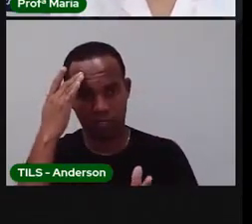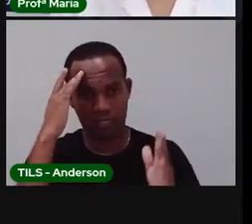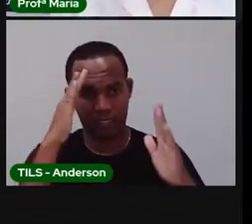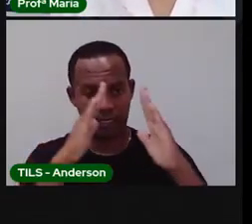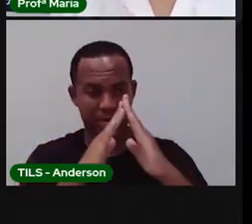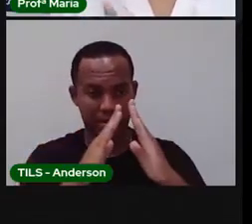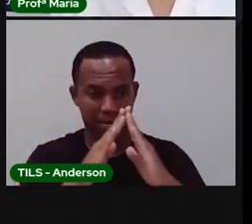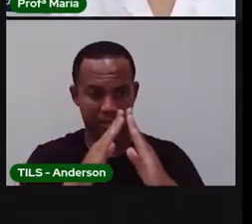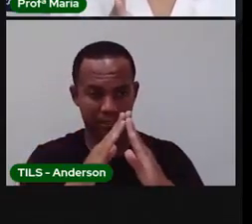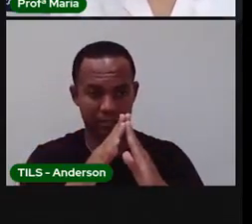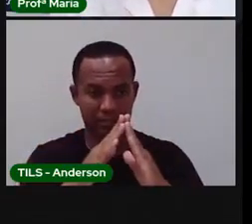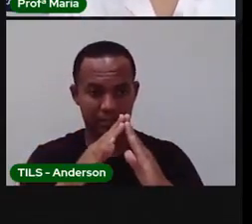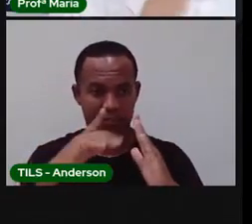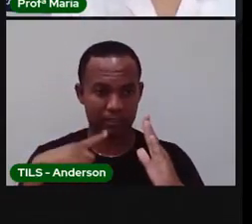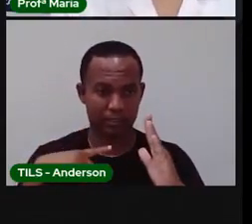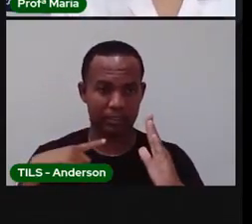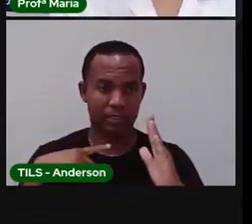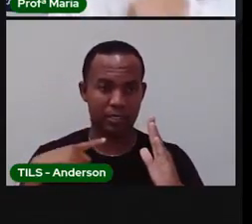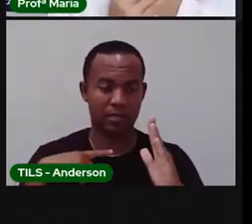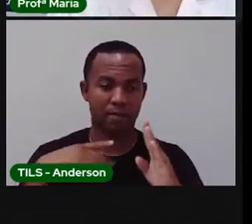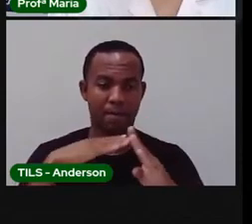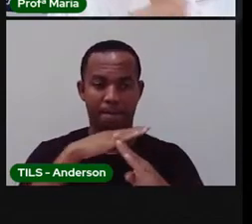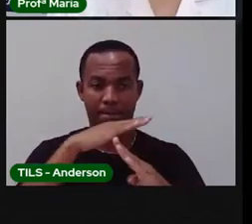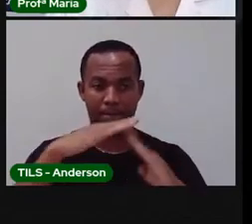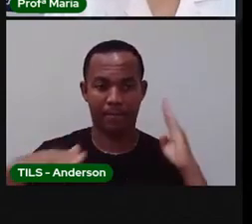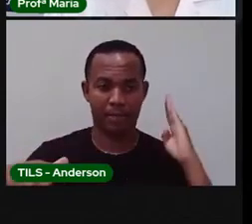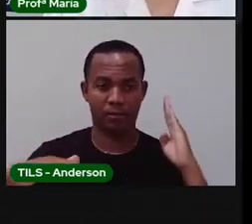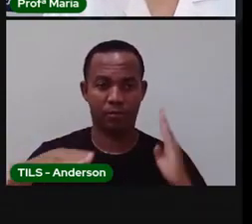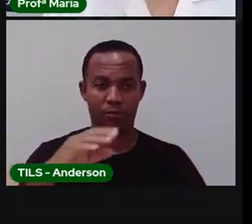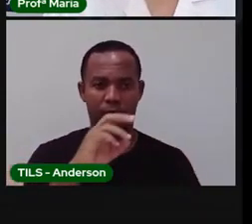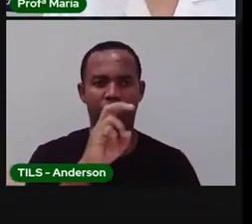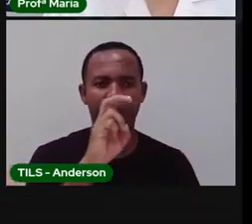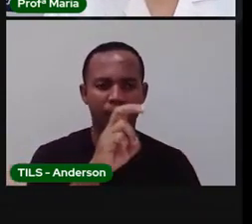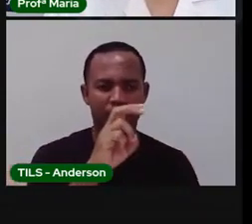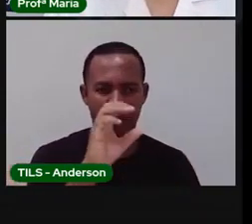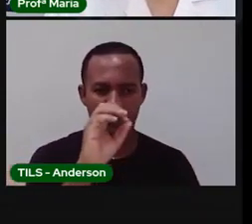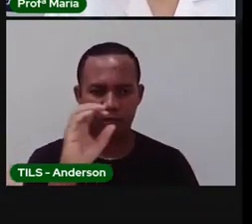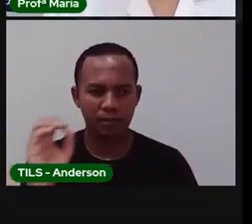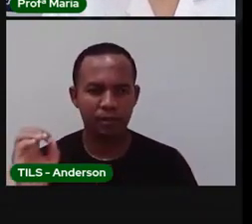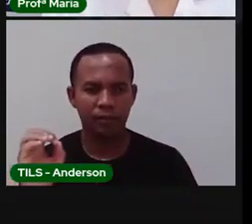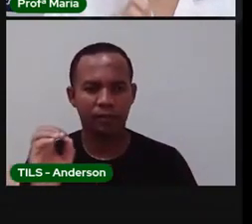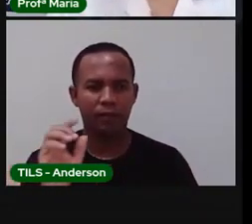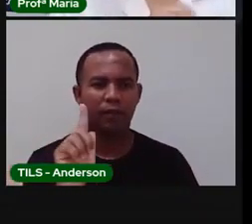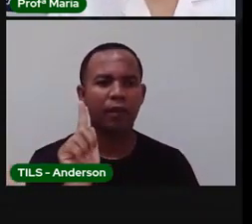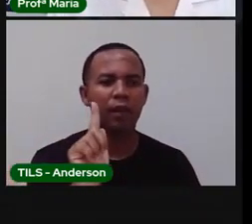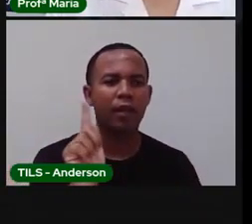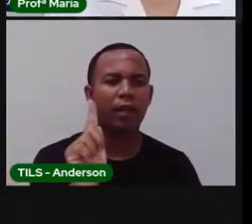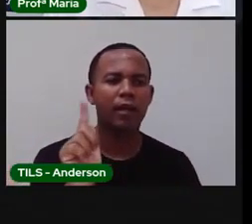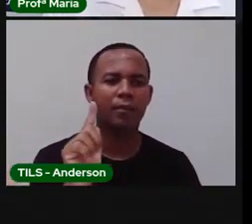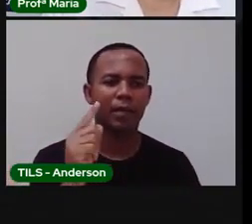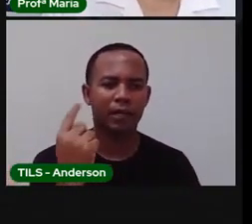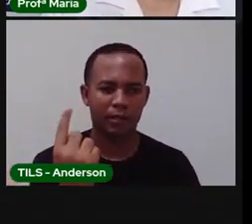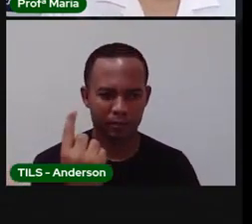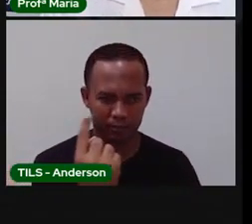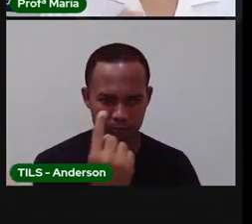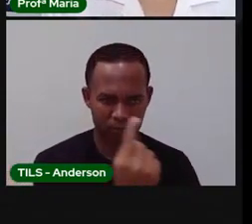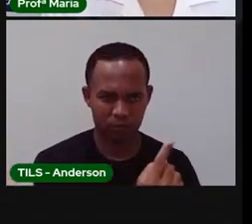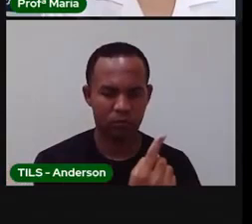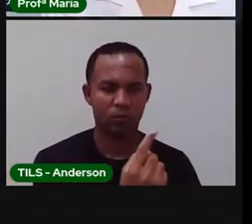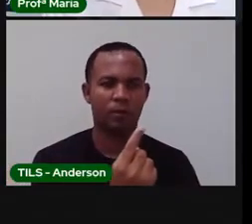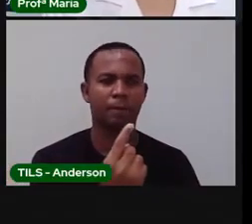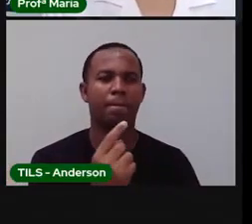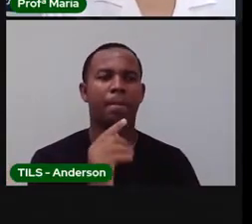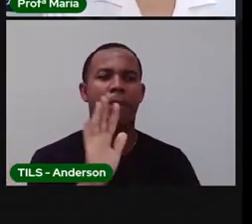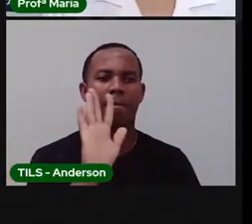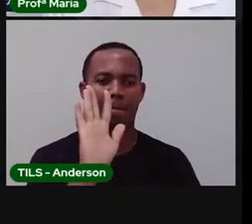produz meio quilo de lixo, que é a mesma coisa de 500 gramas, tá, gente? Se cada pessoa da sua casa